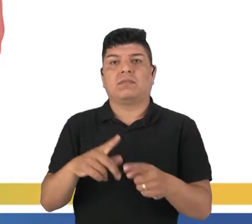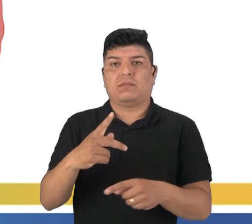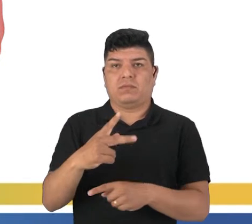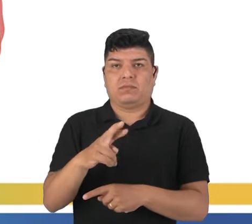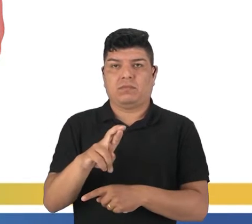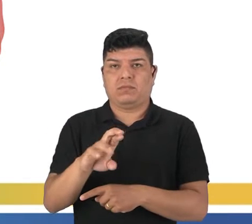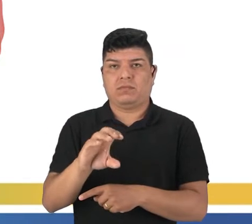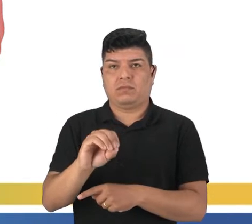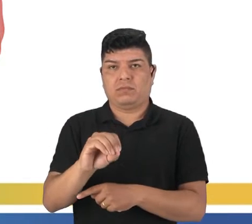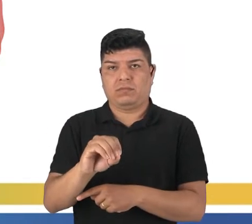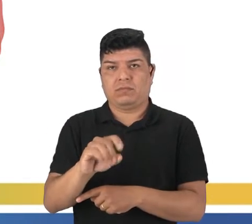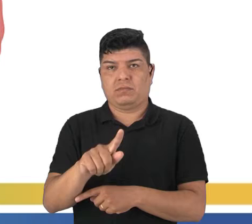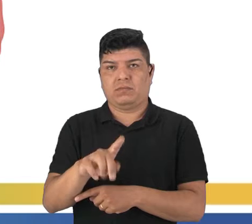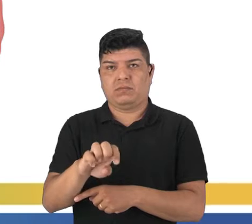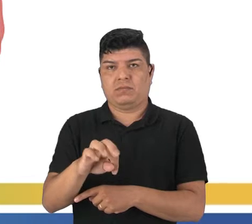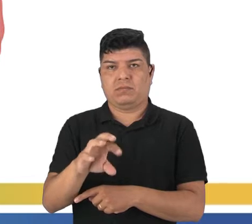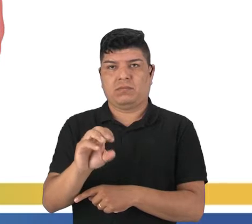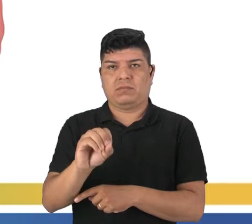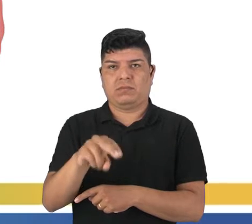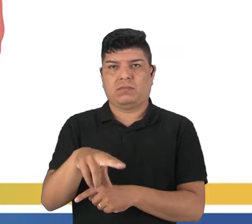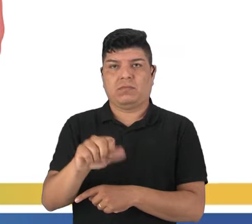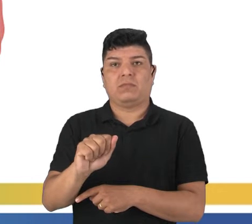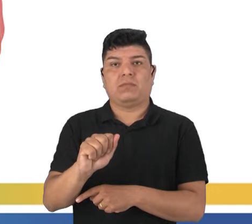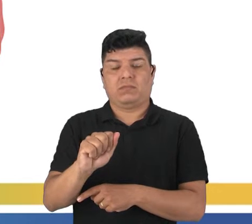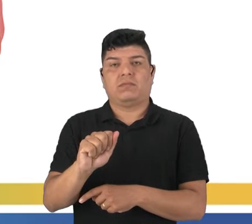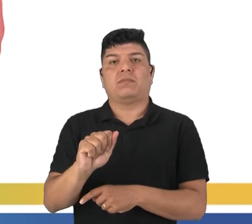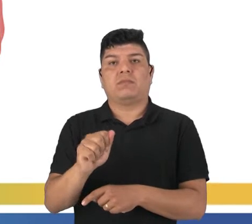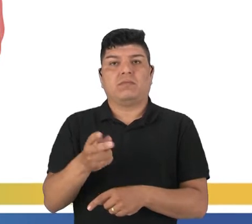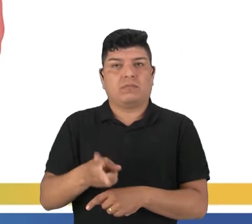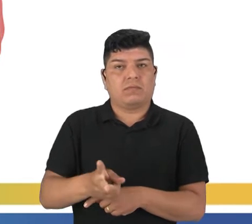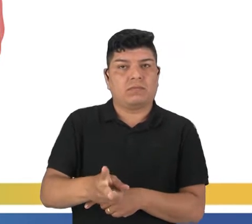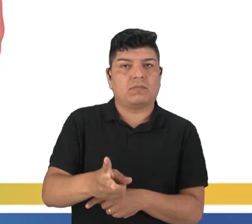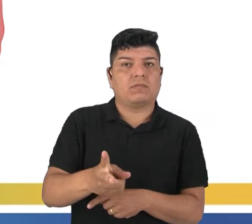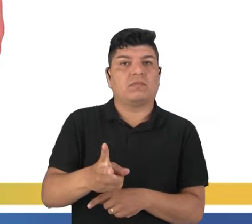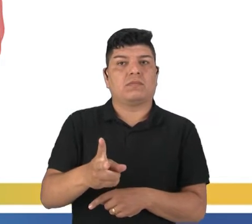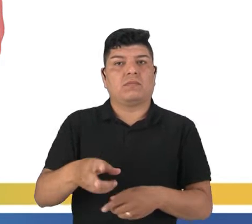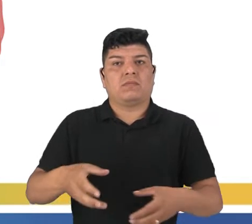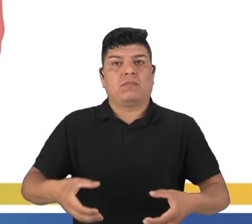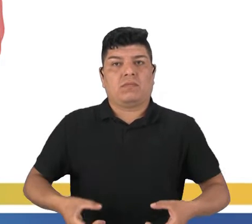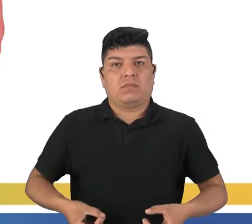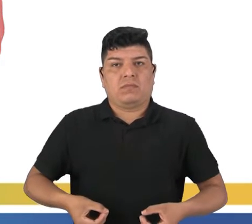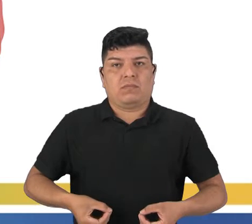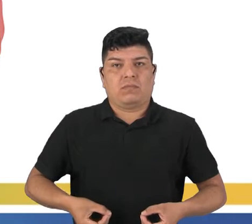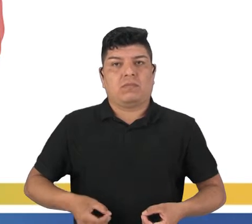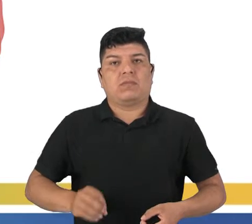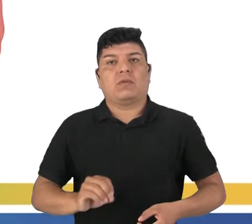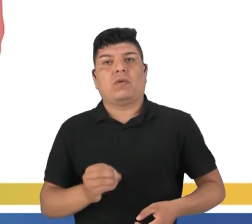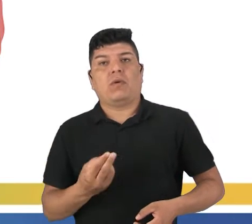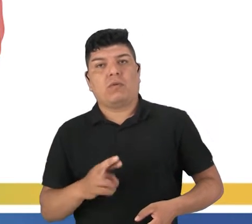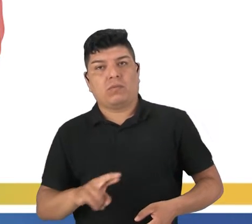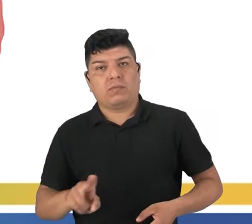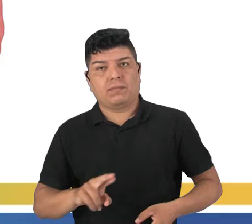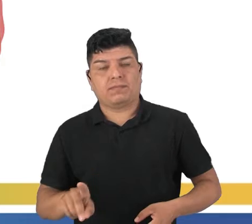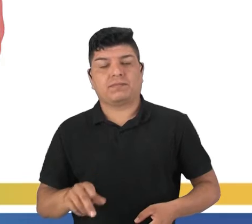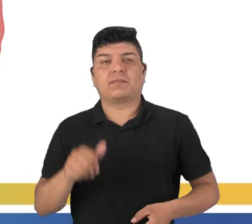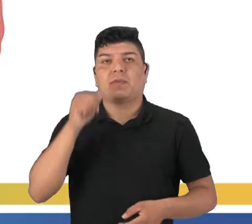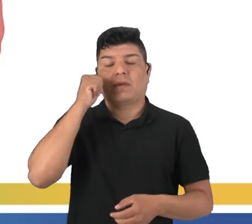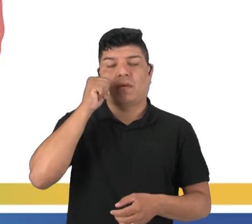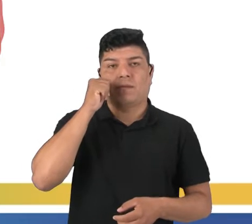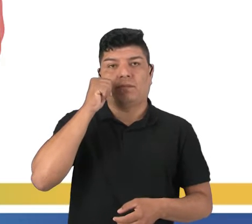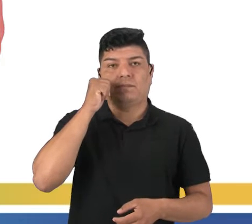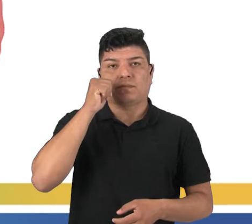progesterona que vai garantir se o endométrio ele vai continuar dentro do útero ou não. Na mulher,